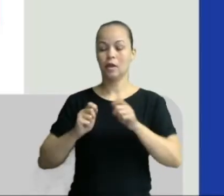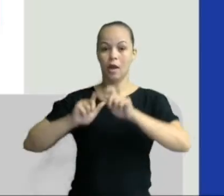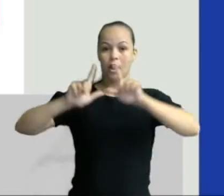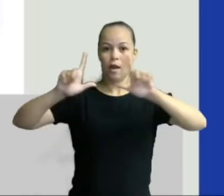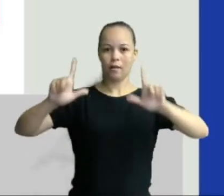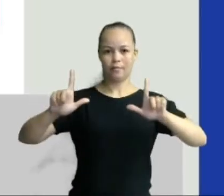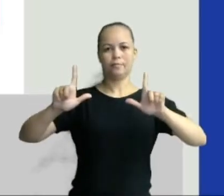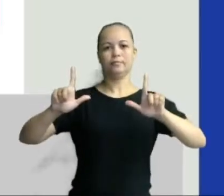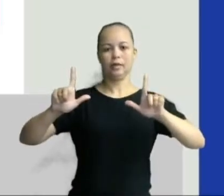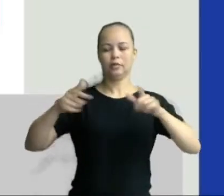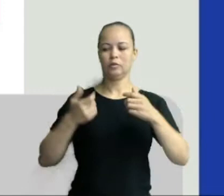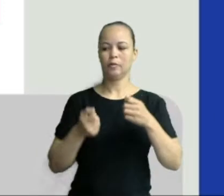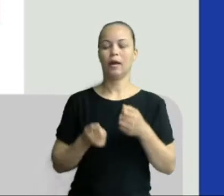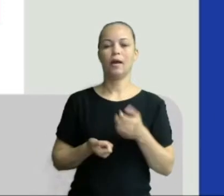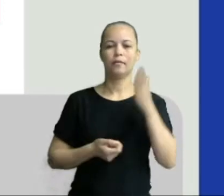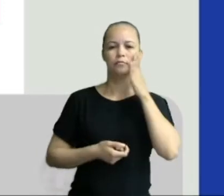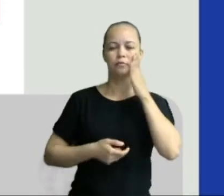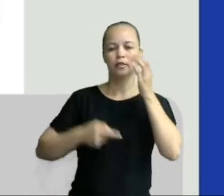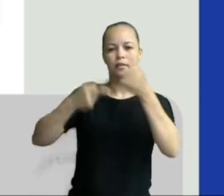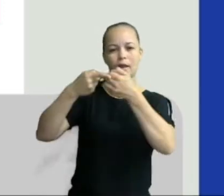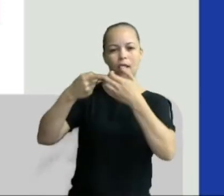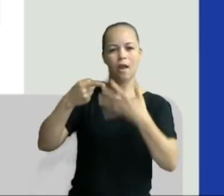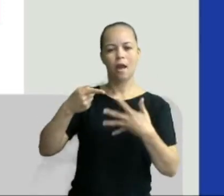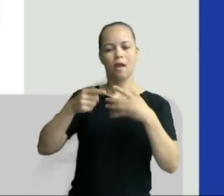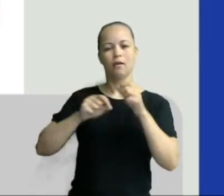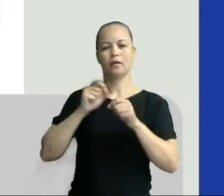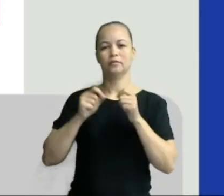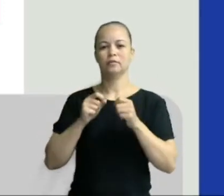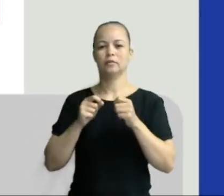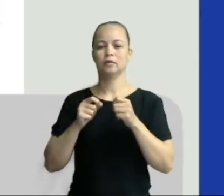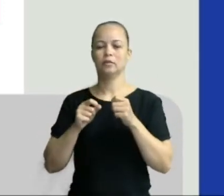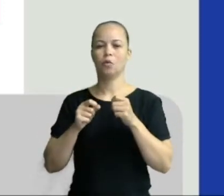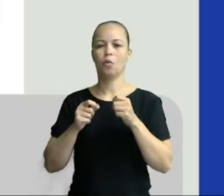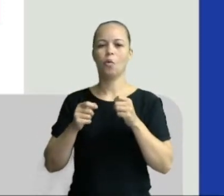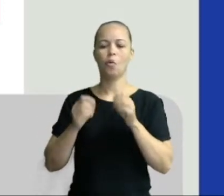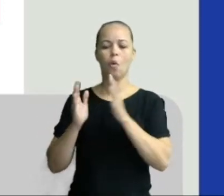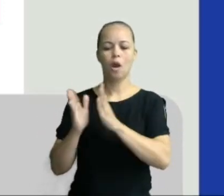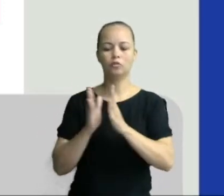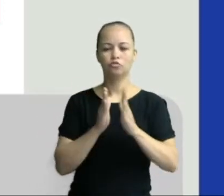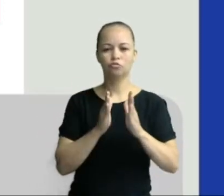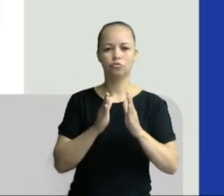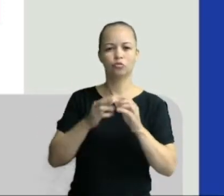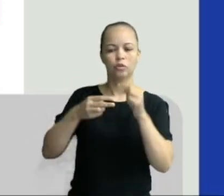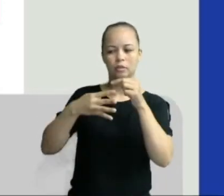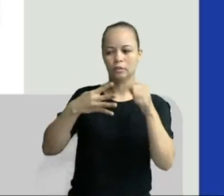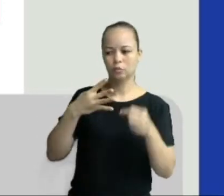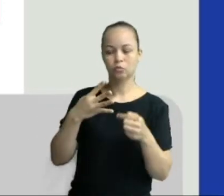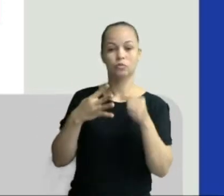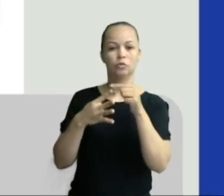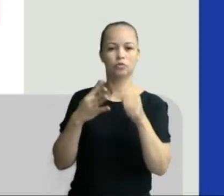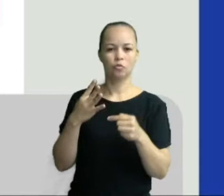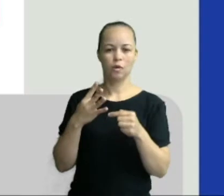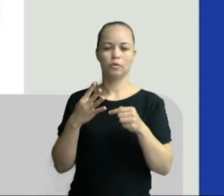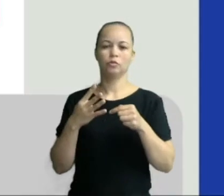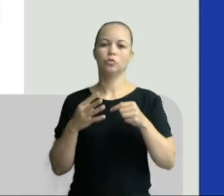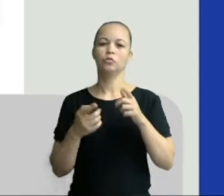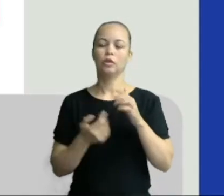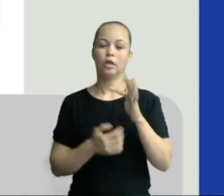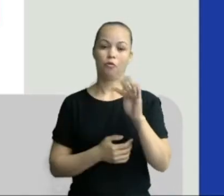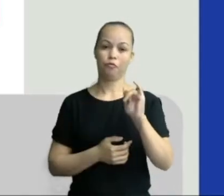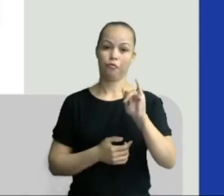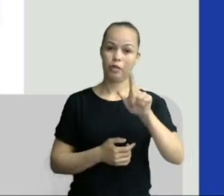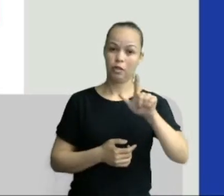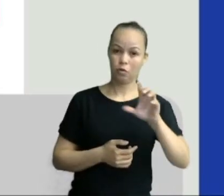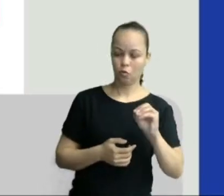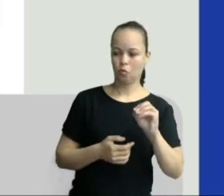imagem aí para a gente entender. A classificação pode ser também feita de acordo com as estruturas de locomoção, tá? A gente vai ter o filo que a gente